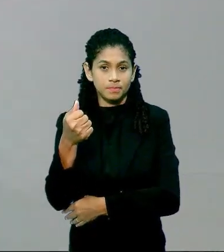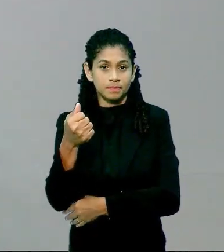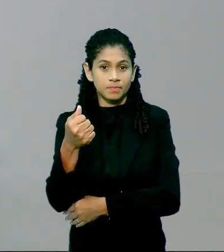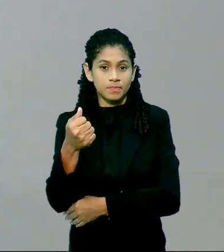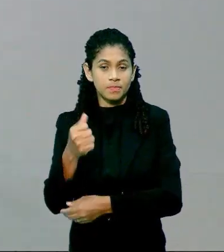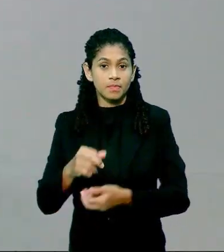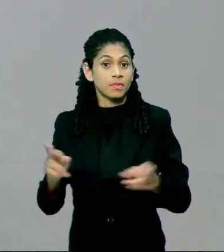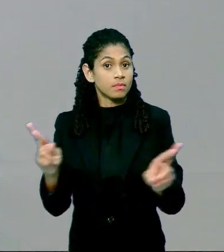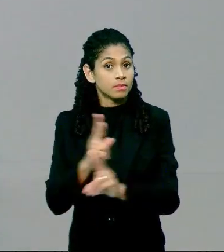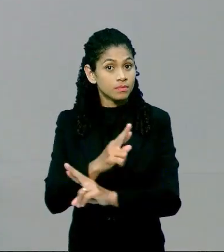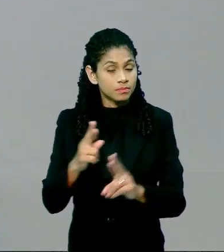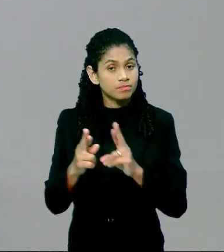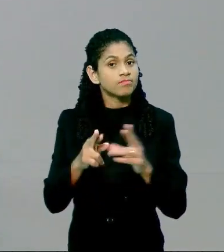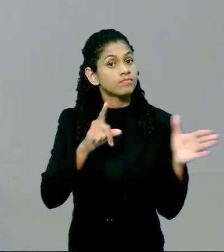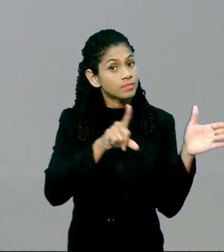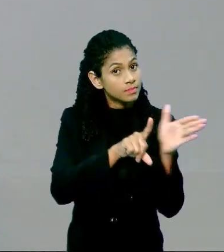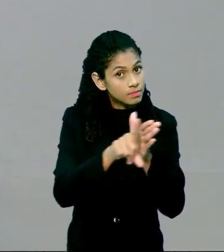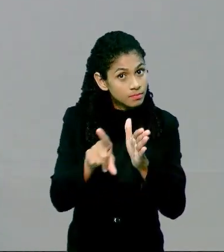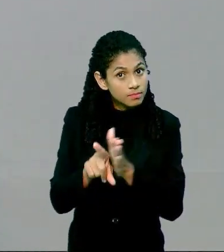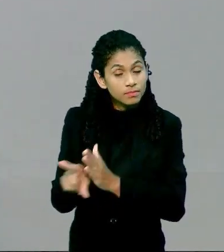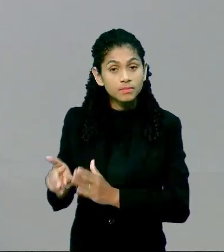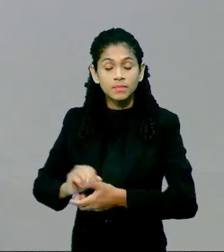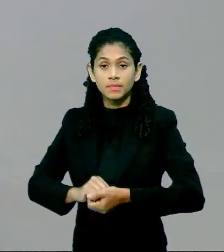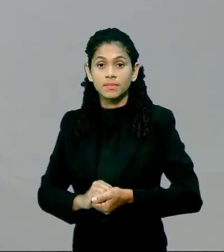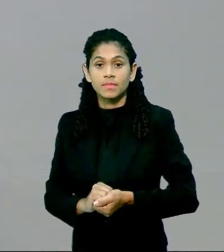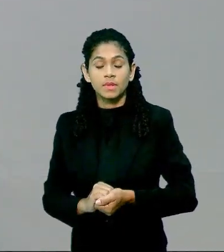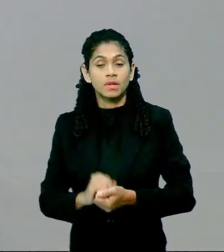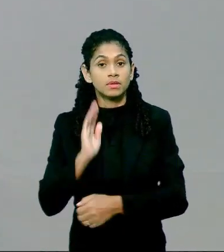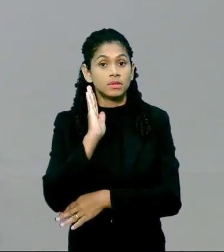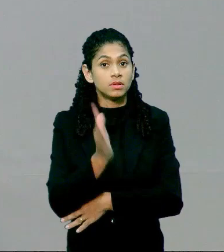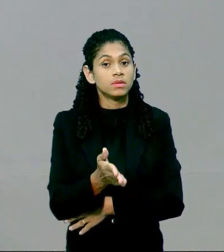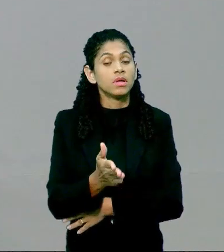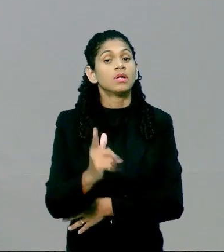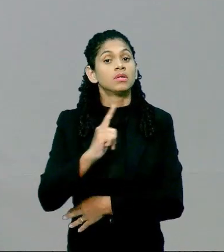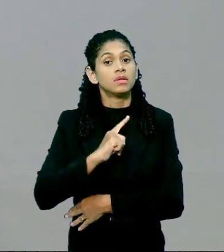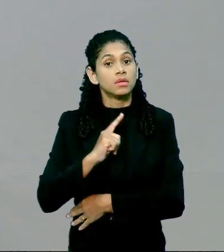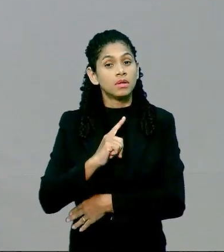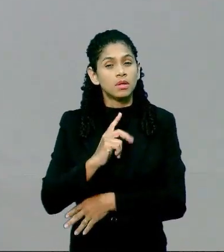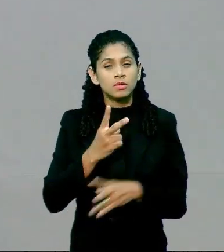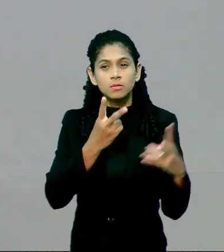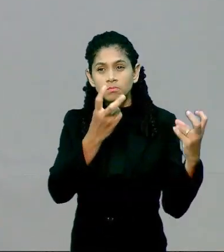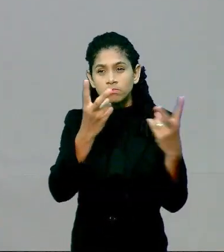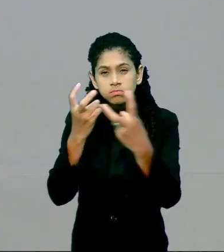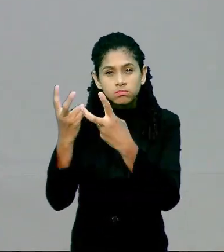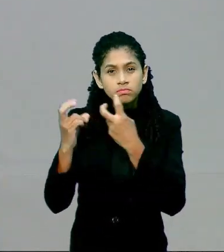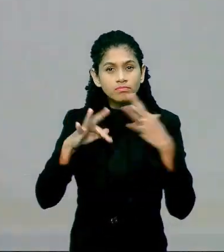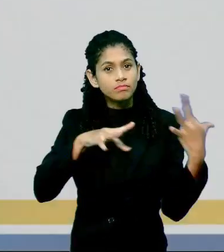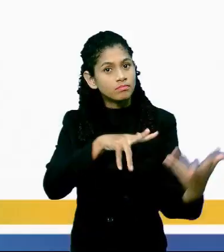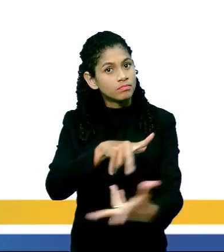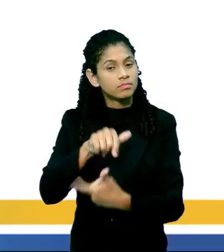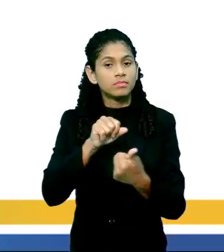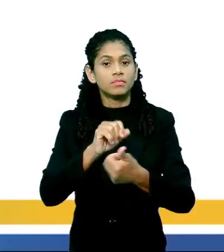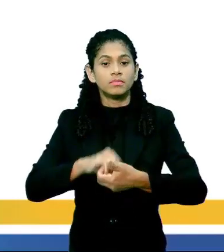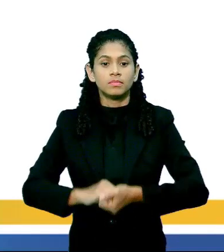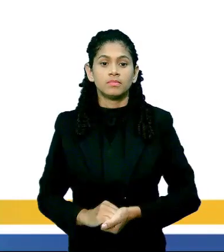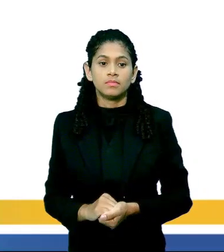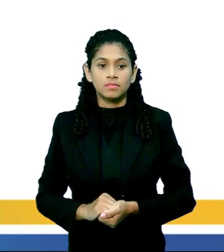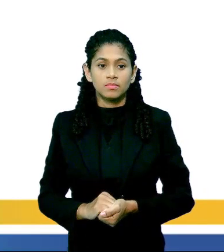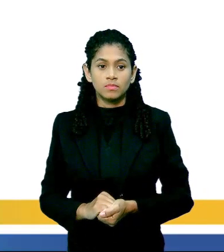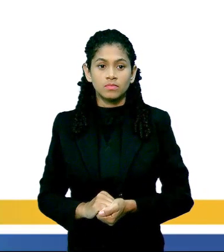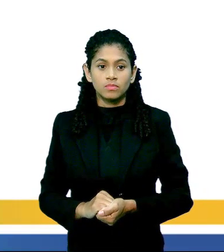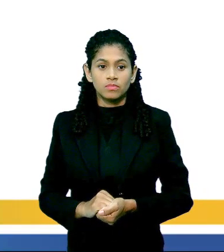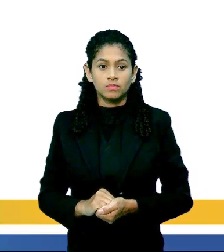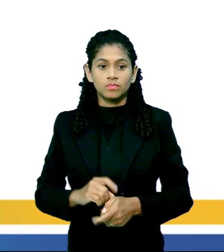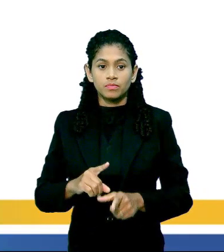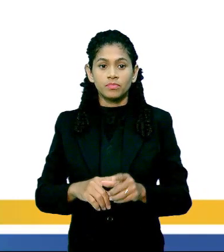mais relacionado a essa questão. A gente já tem essa percepção geral, vamos ver se só lendo as alternativas a gente consegue responder. Vamos lá.